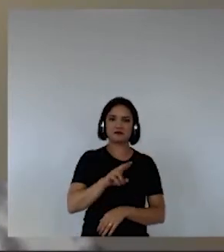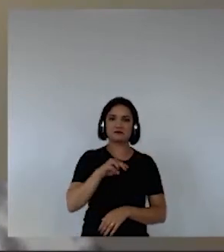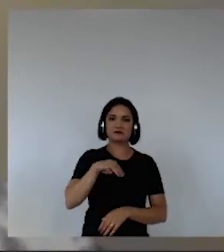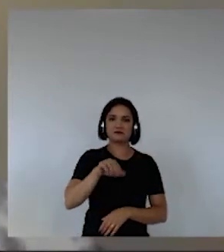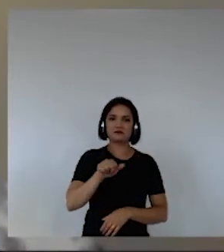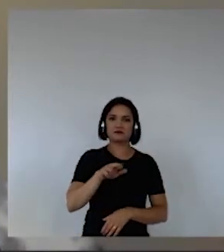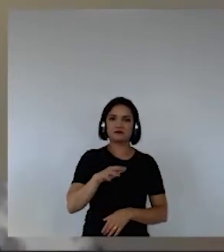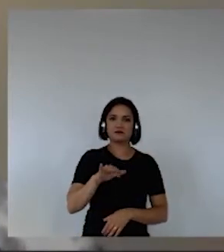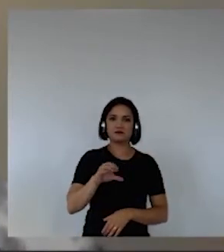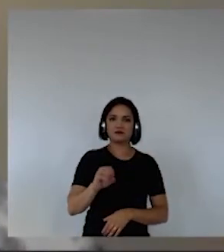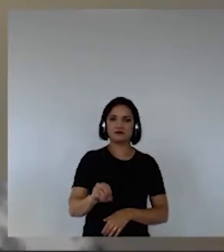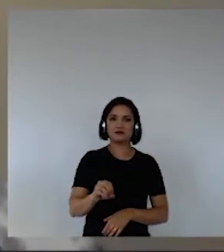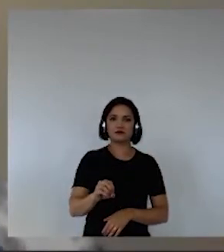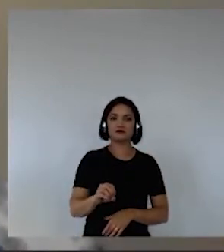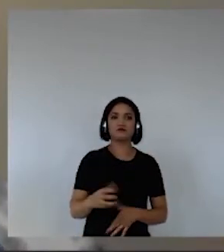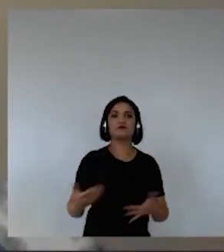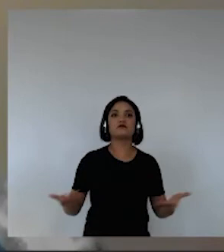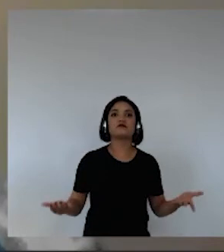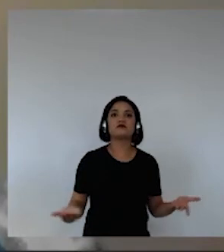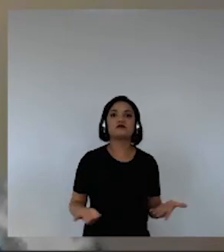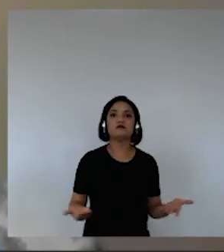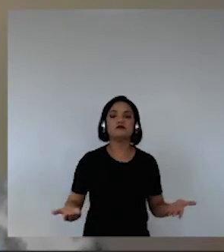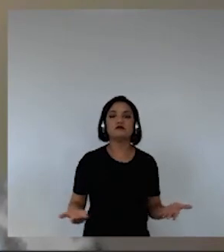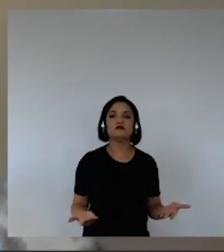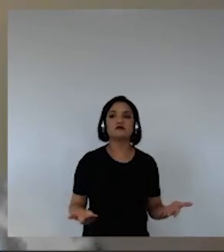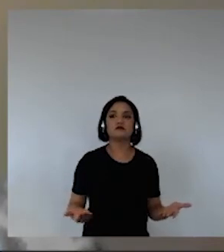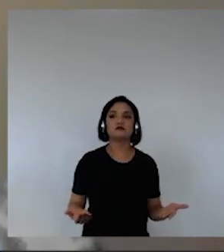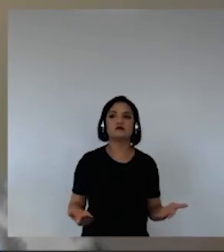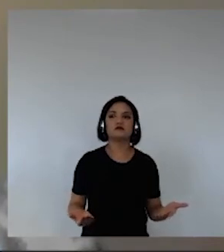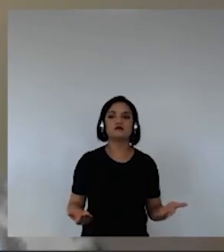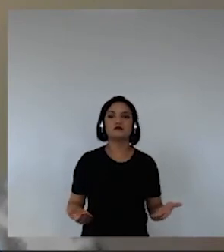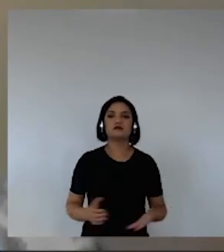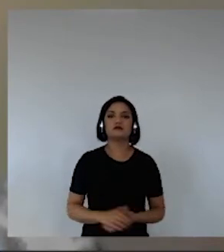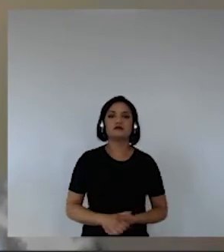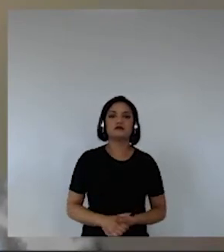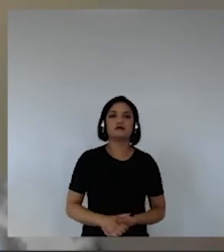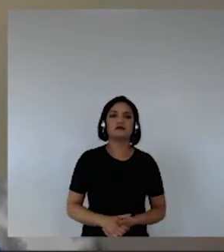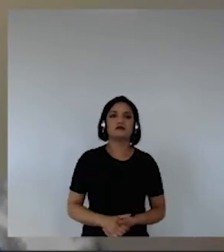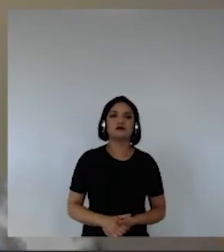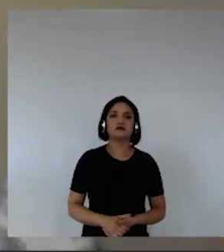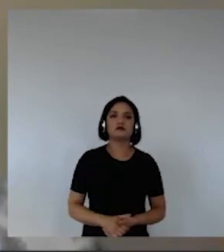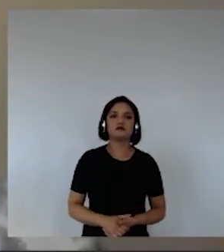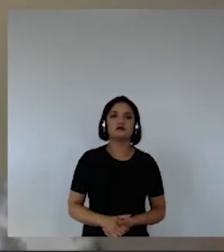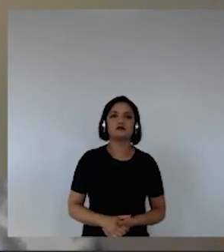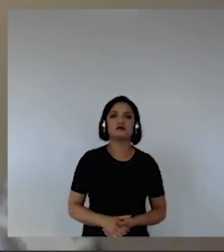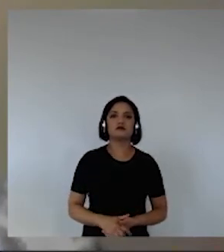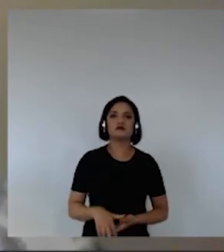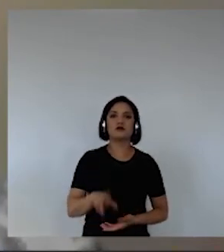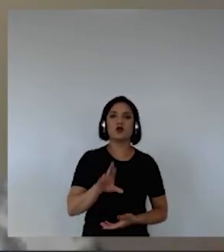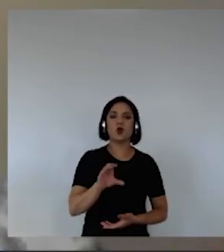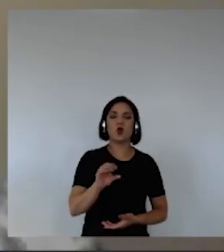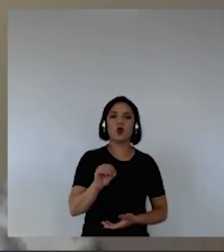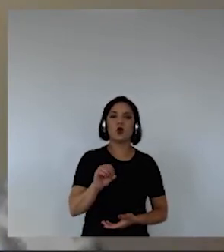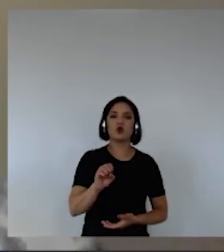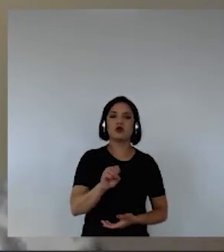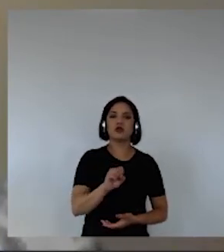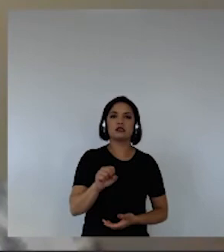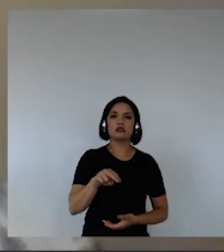Guimarães. Agora, com a palavra, a nossa doutora Rosana